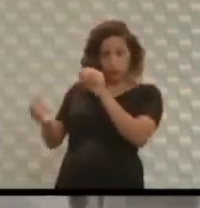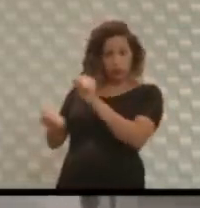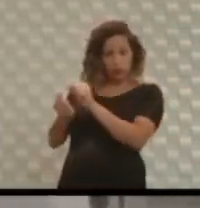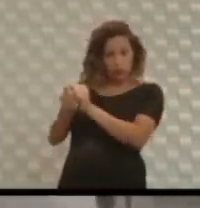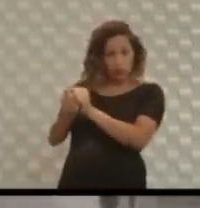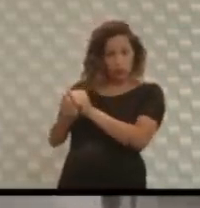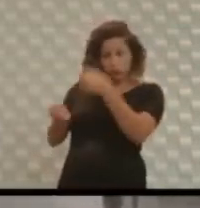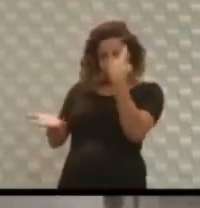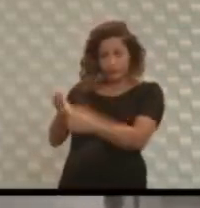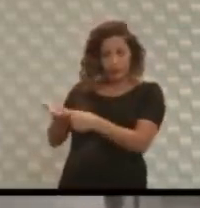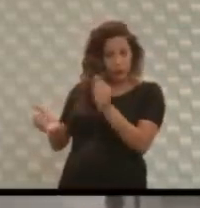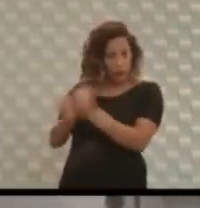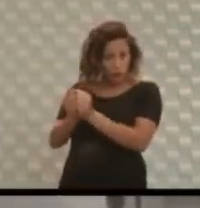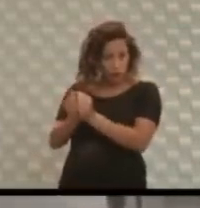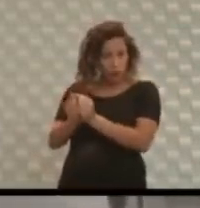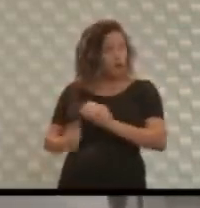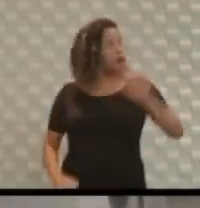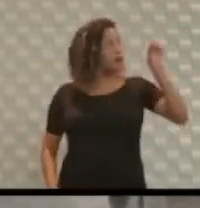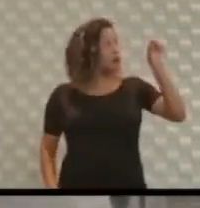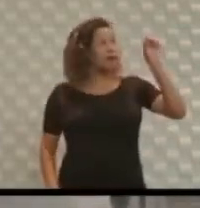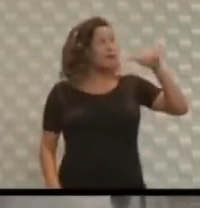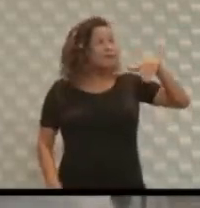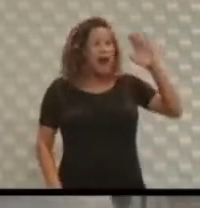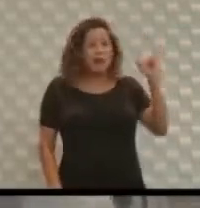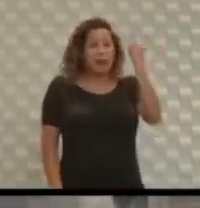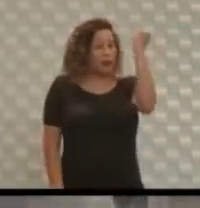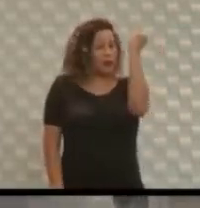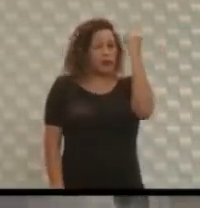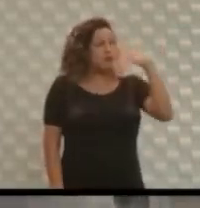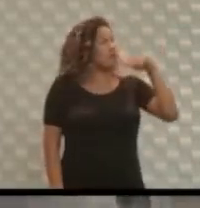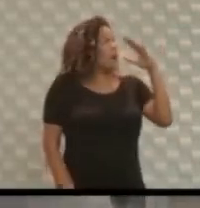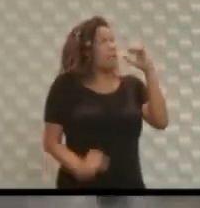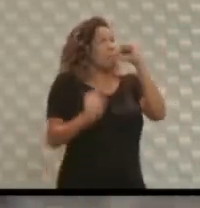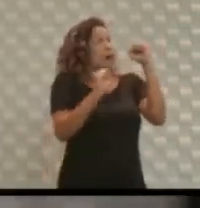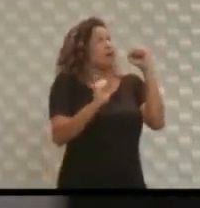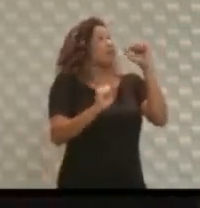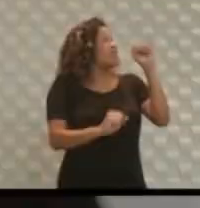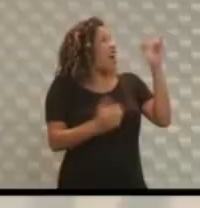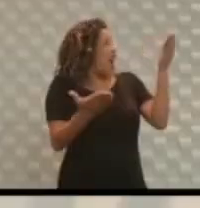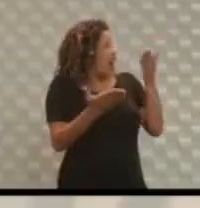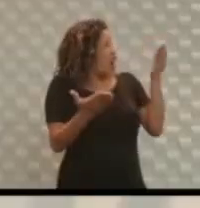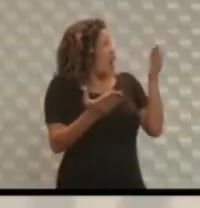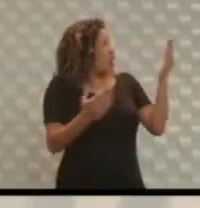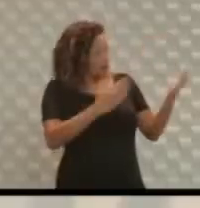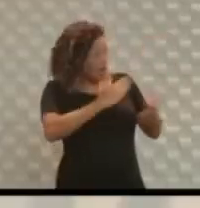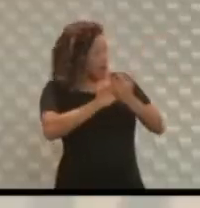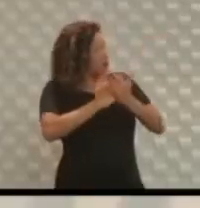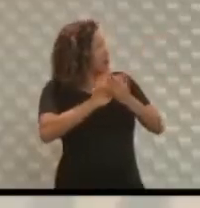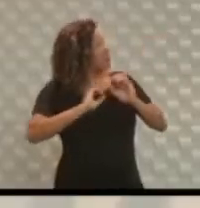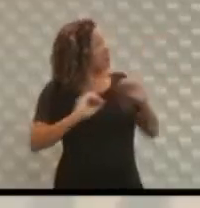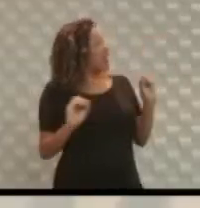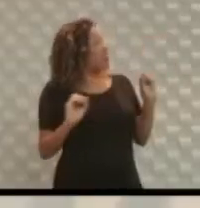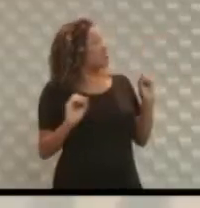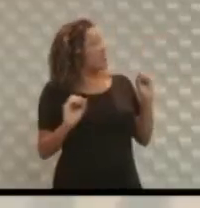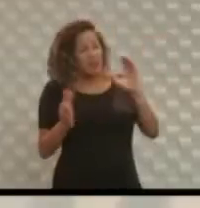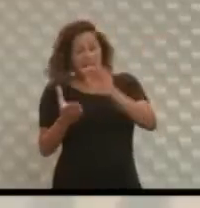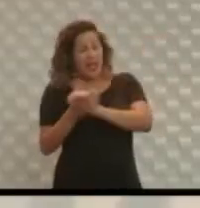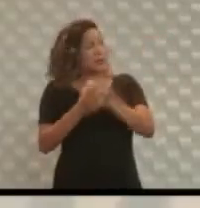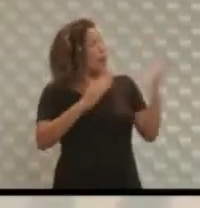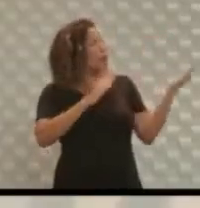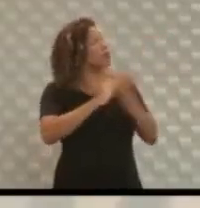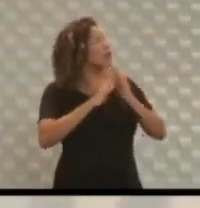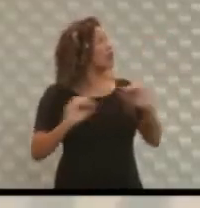mais poderoso. Então, se o Senhor não entrar agora, e se o Senhor não me defender, o Senhor não defender o nosso